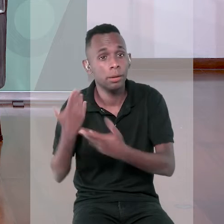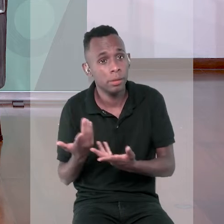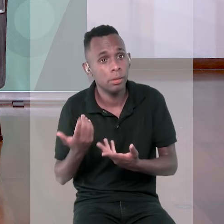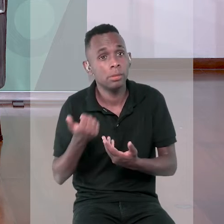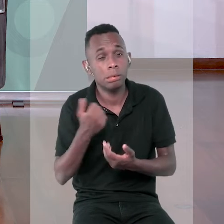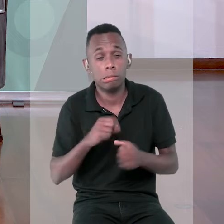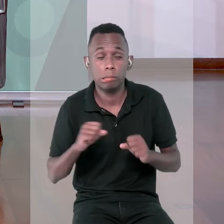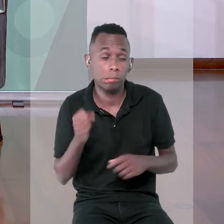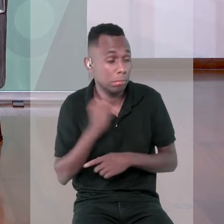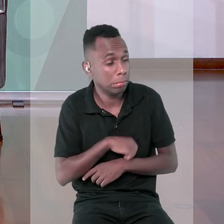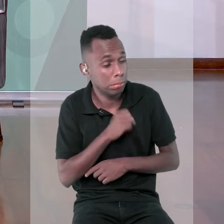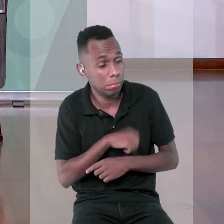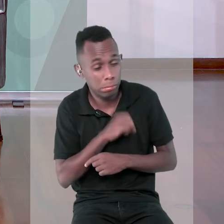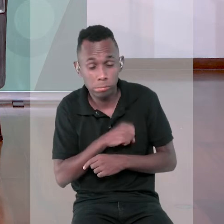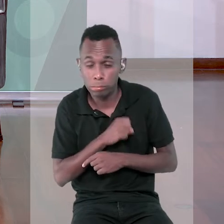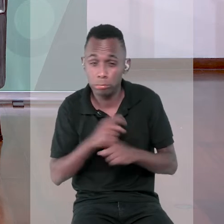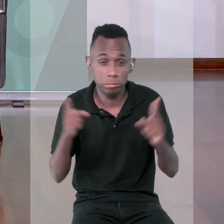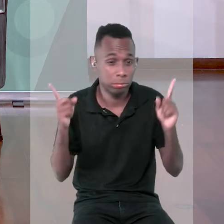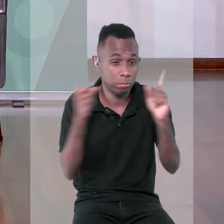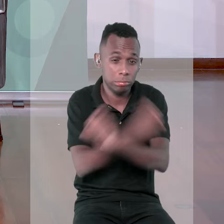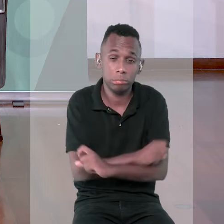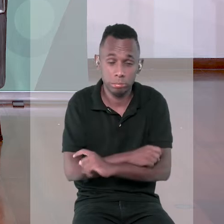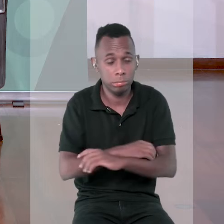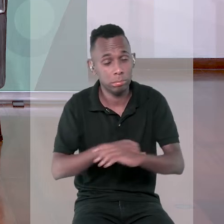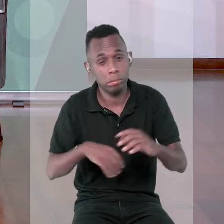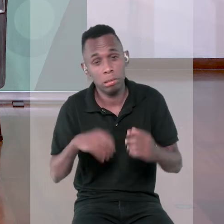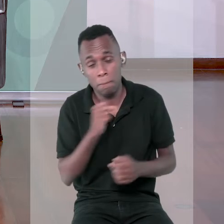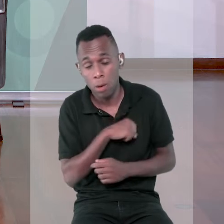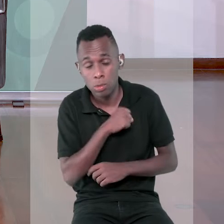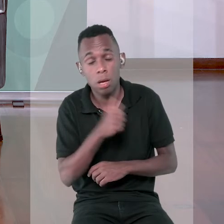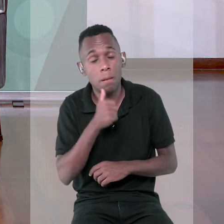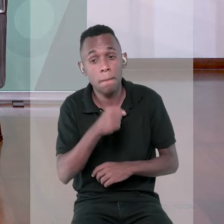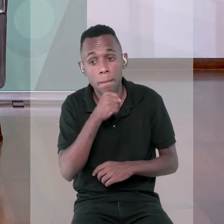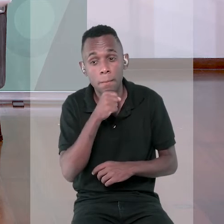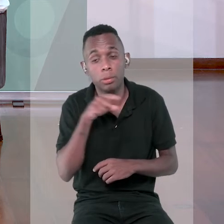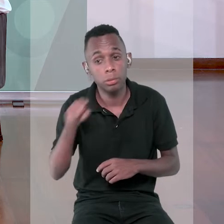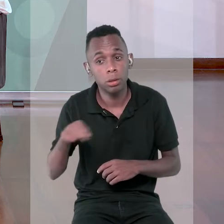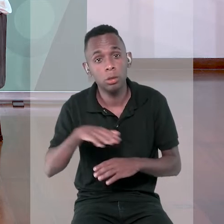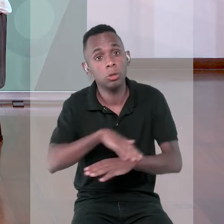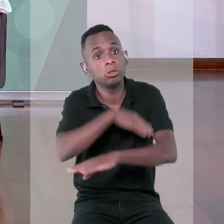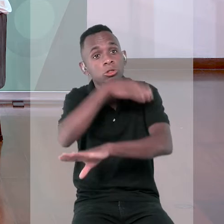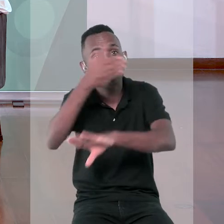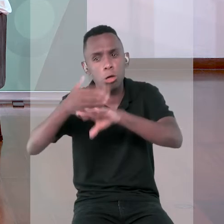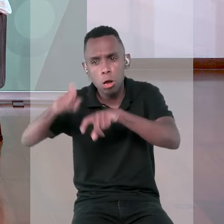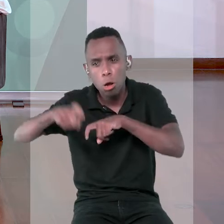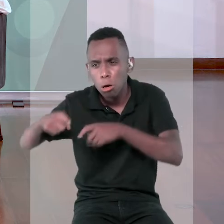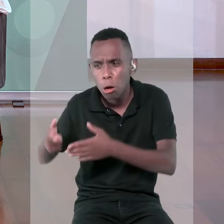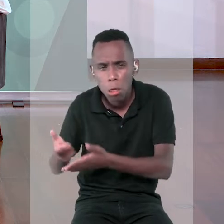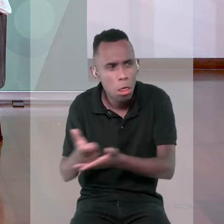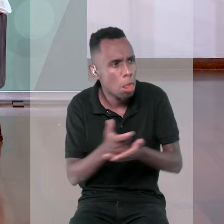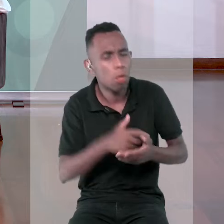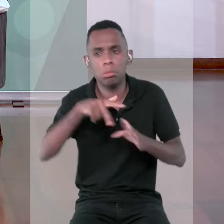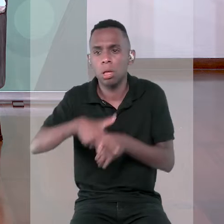era terrível, era o estereótipo da madrasta, da mãe má. E ela passava o dia inteiro no campo, caçando,